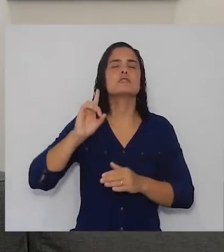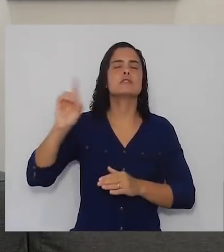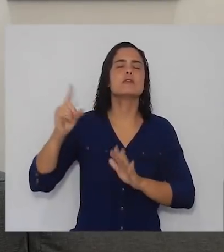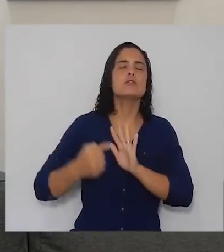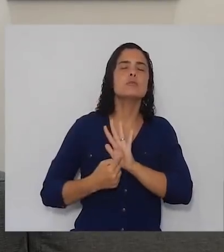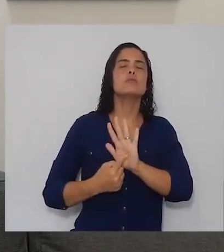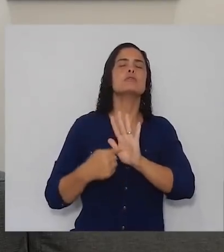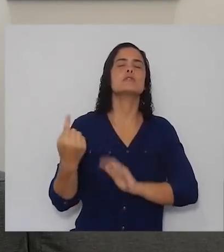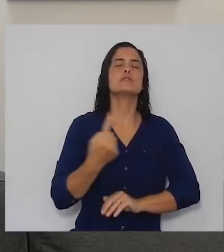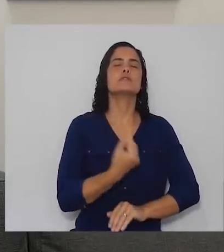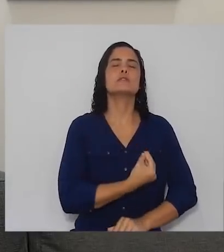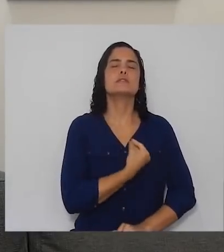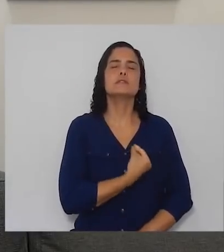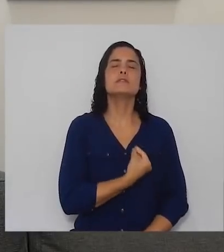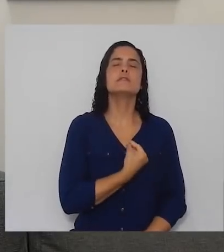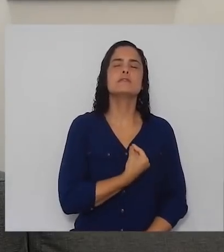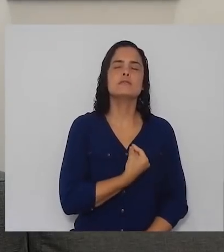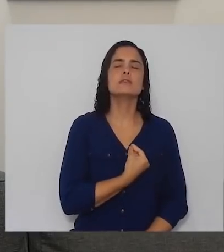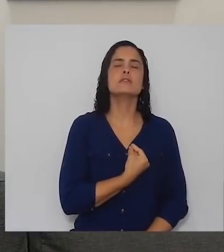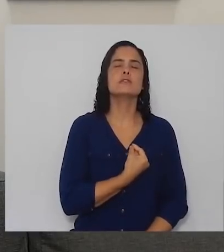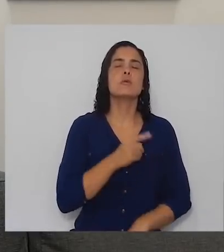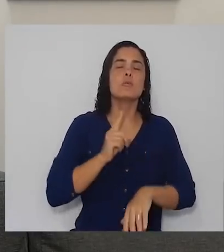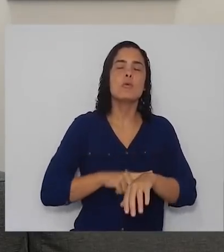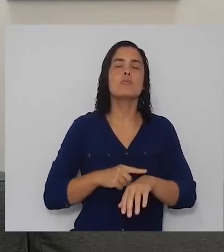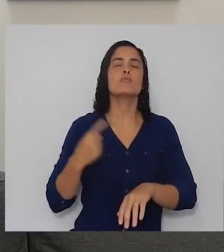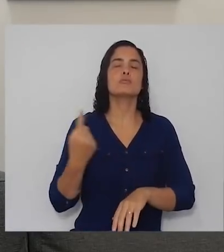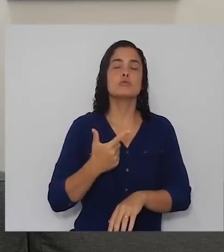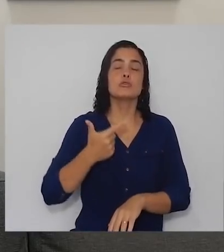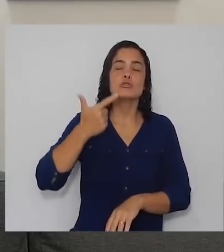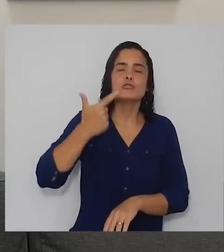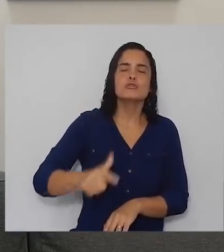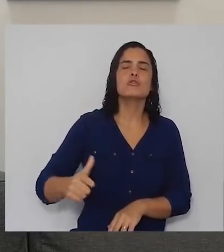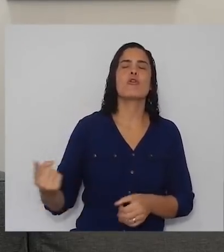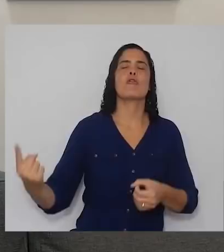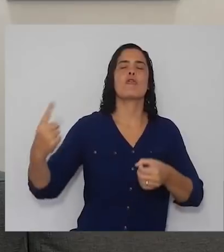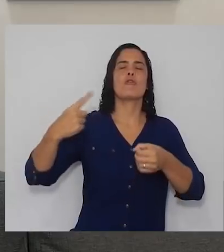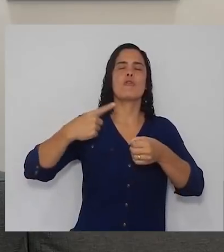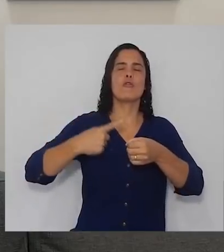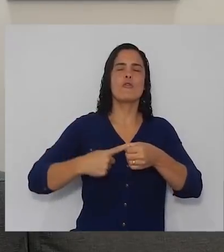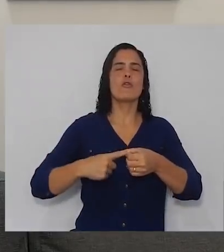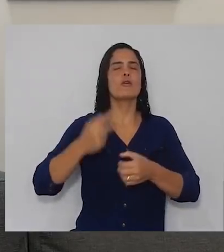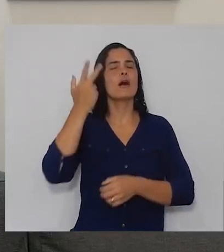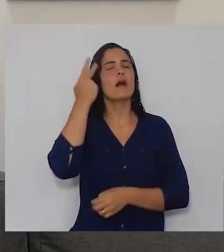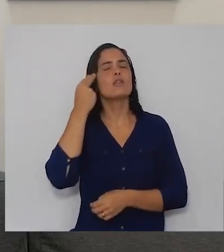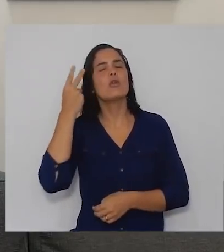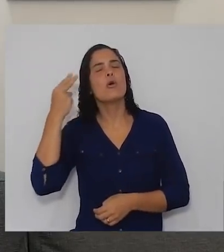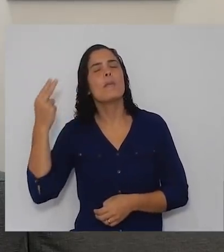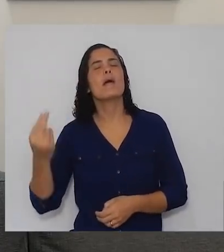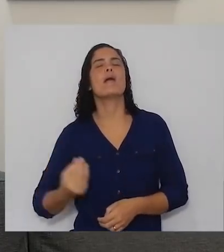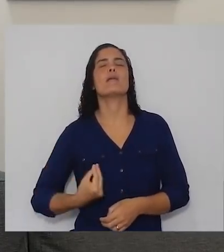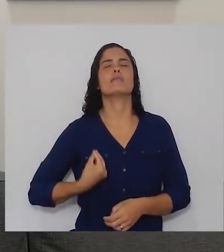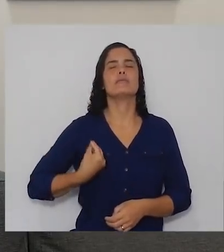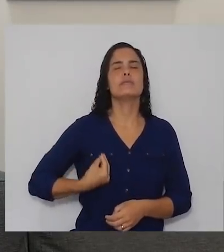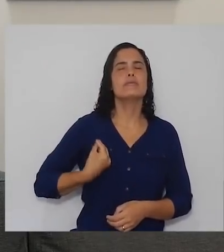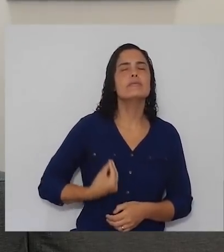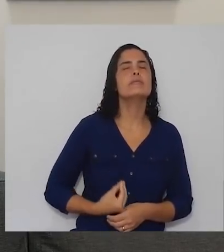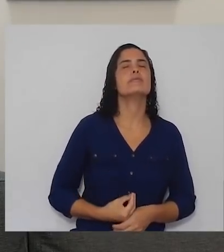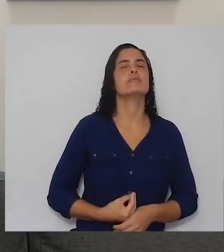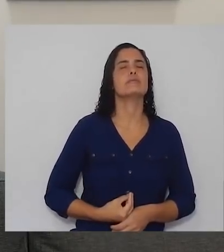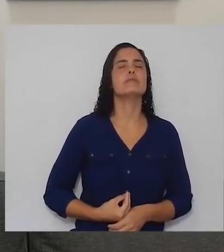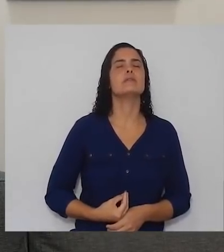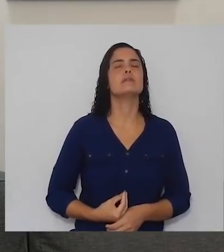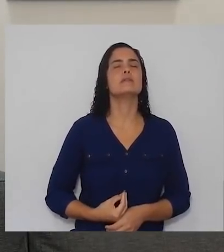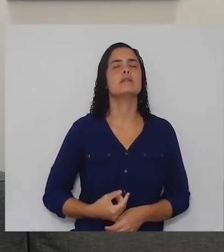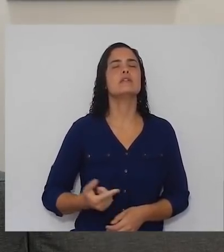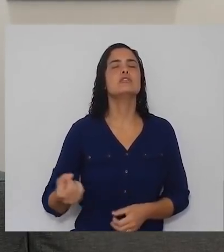o teu tempo, a tua hora, o teu Kairós revelar sobre nós, em que teremos de volta a